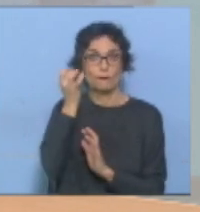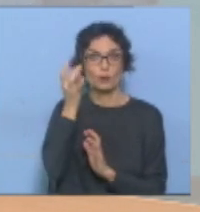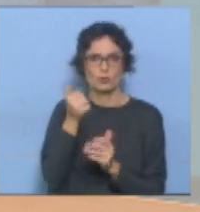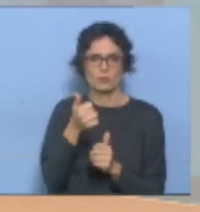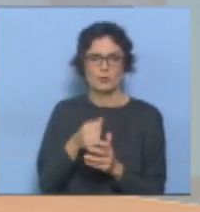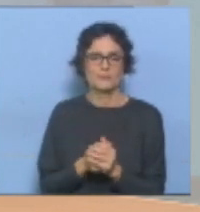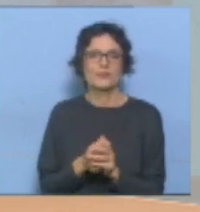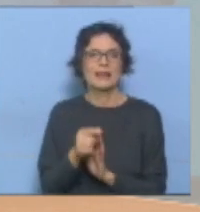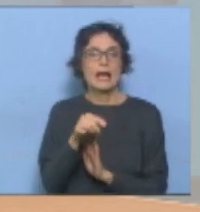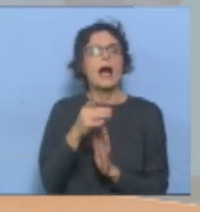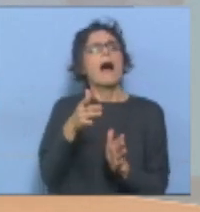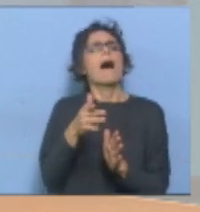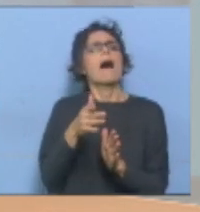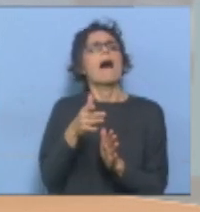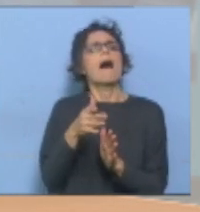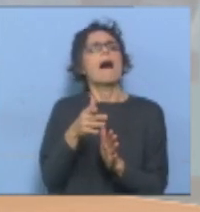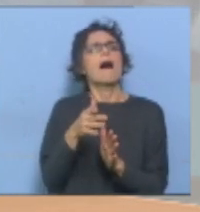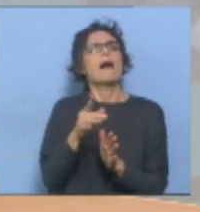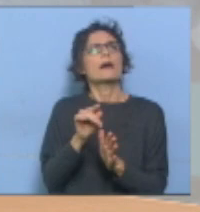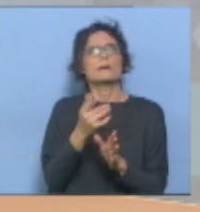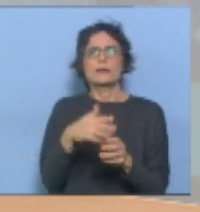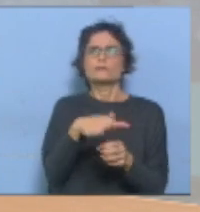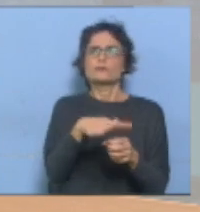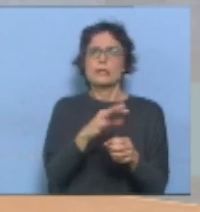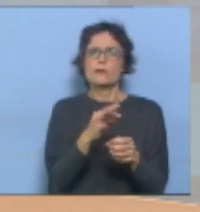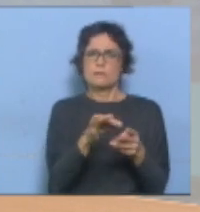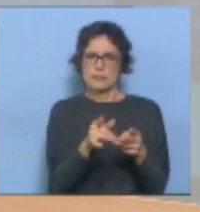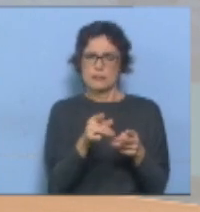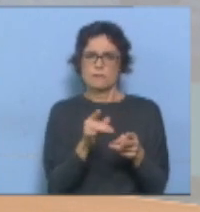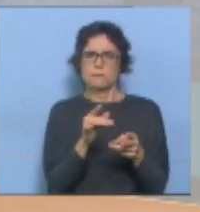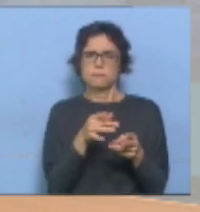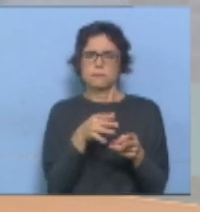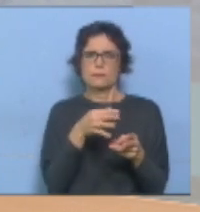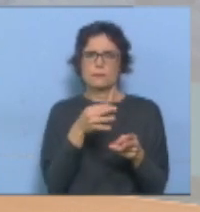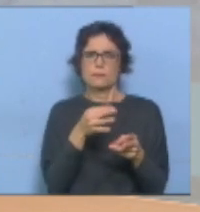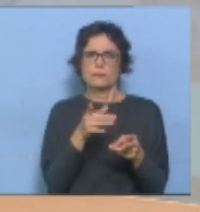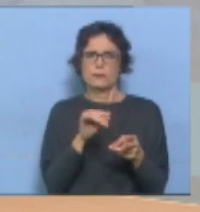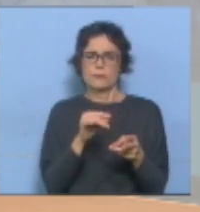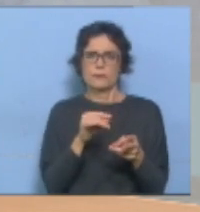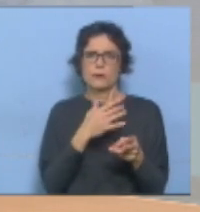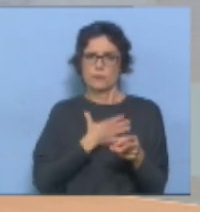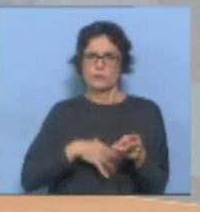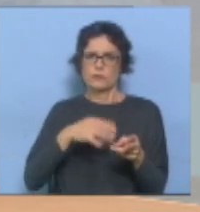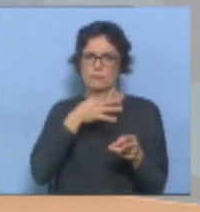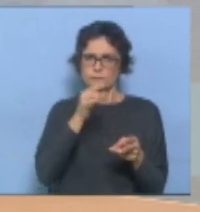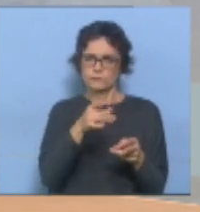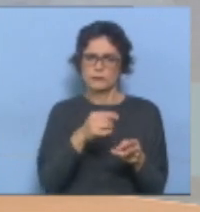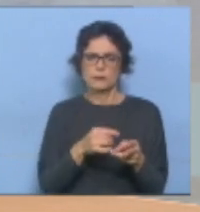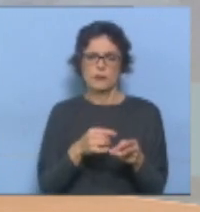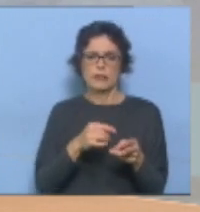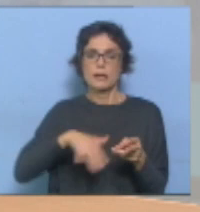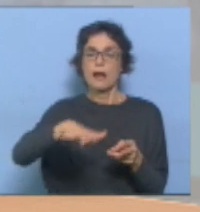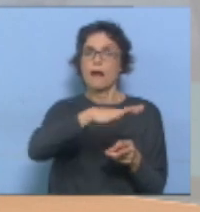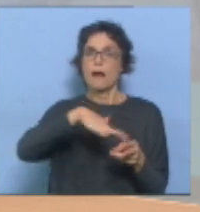aqui o tempo todo a falar de um caso muito, muito específico, mas interessa falar também de um ambiente, que é o ambiente eclesial, não é?